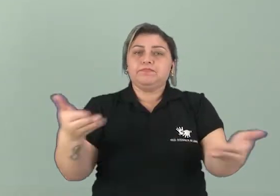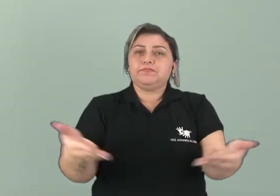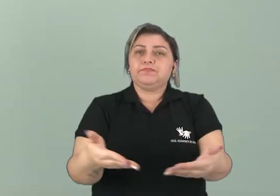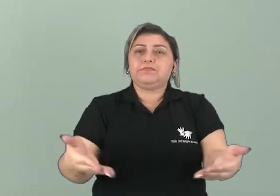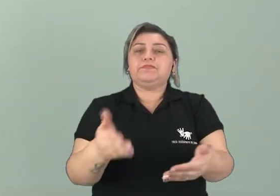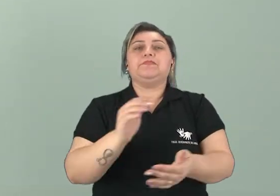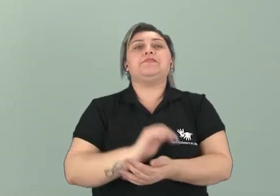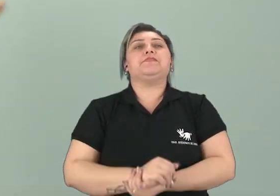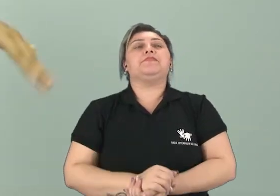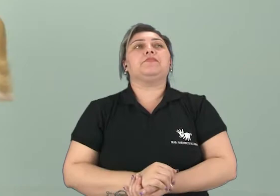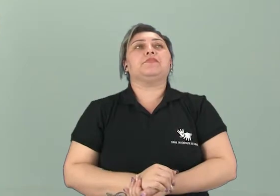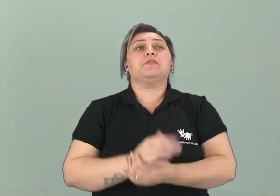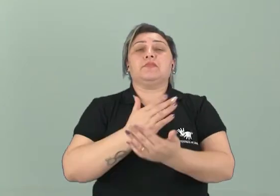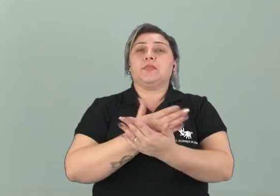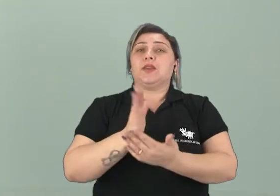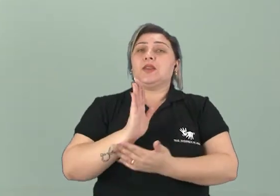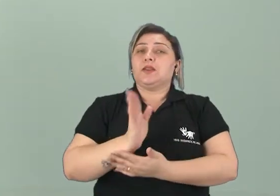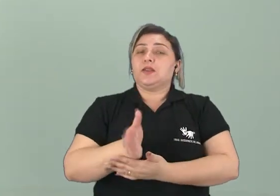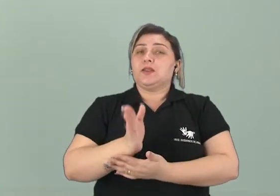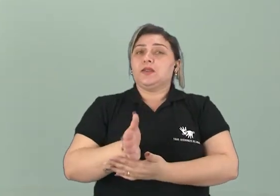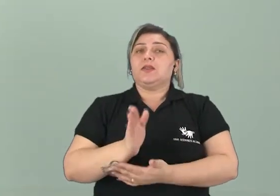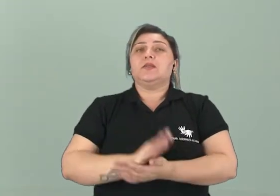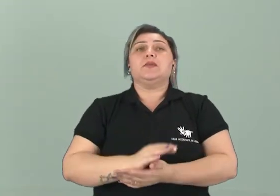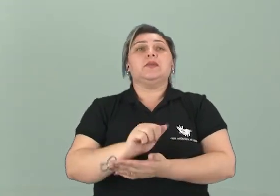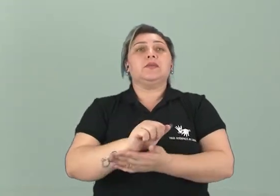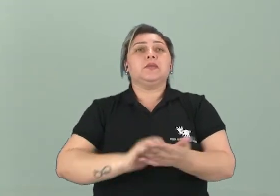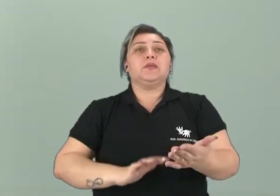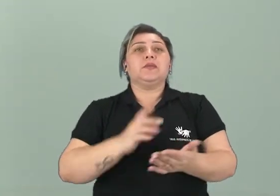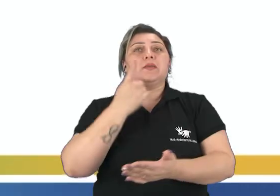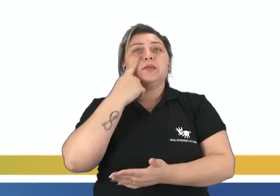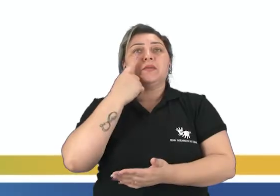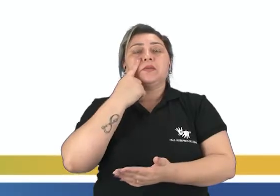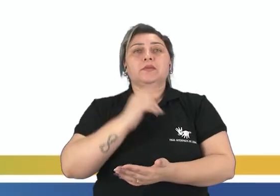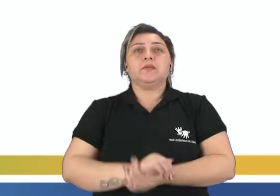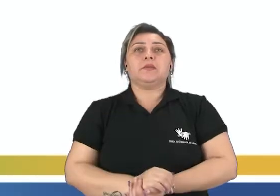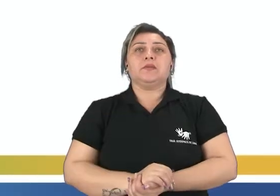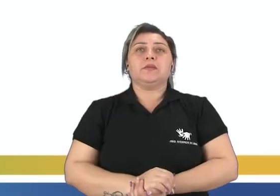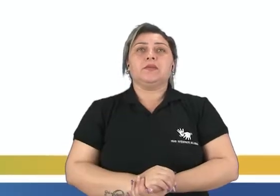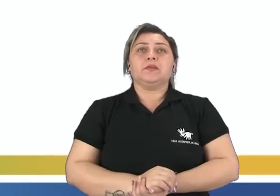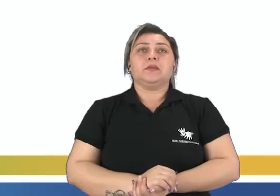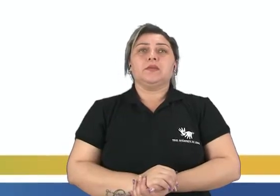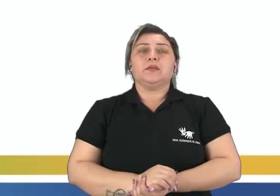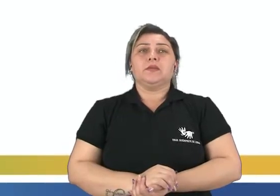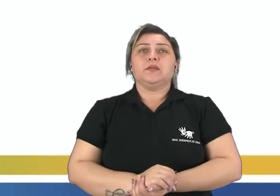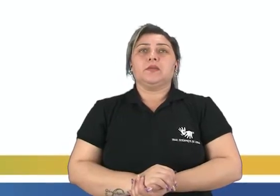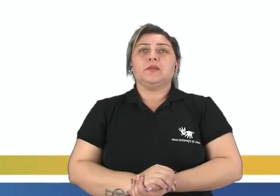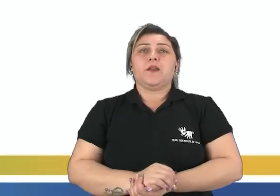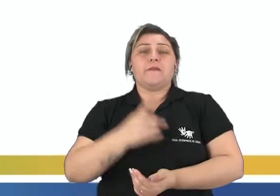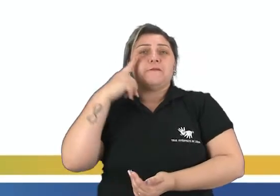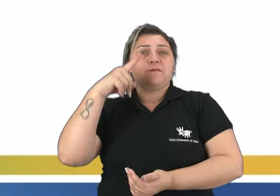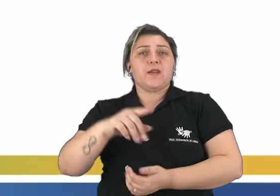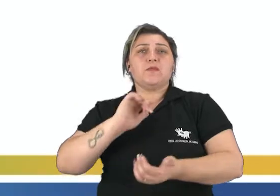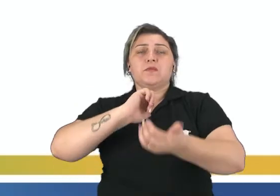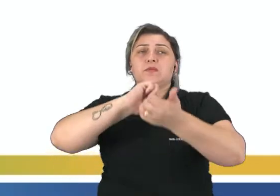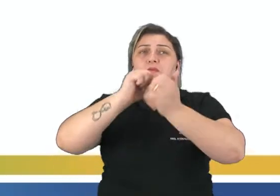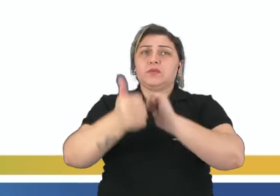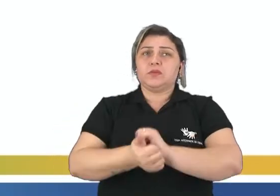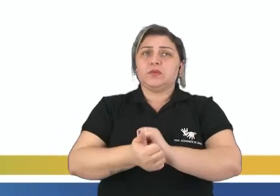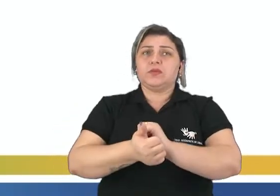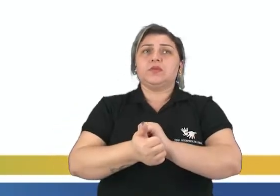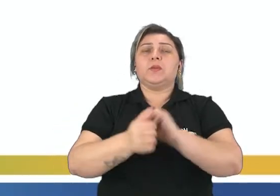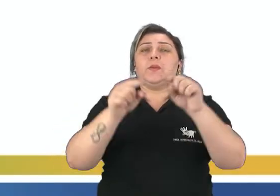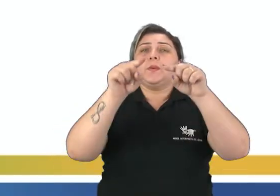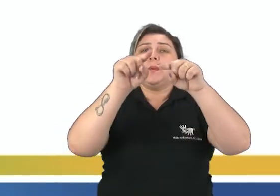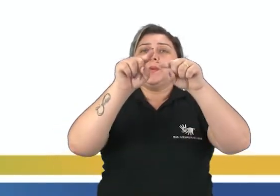hoje. Inicialmente, a gente já vai entrar com uma atividade, né? Vamos ver. Mate as charadas sobre o esporte e complete